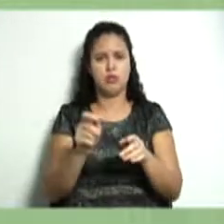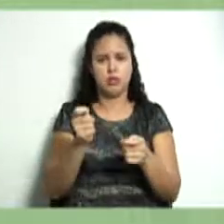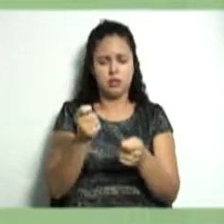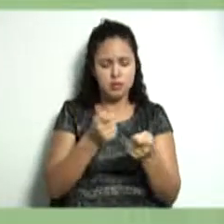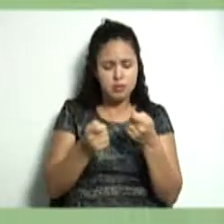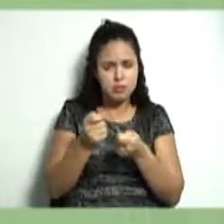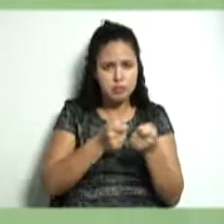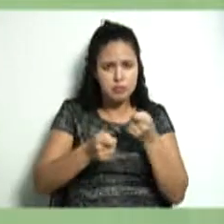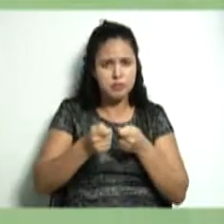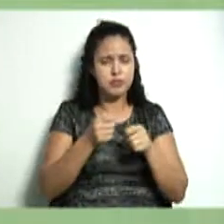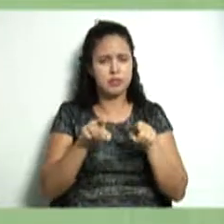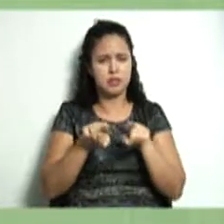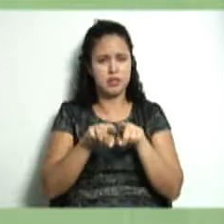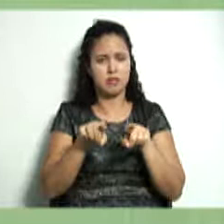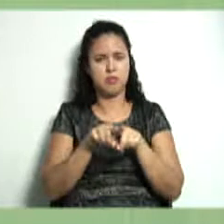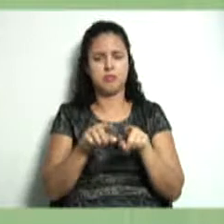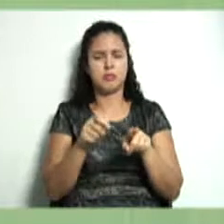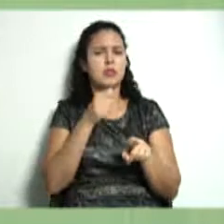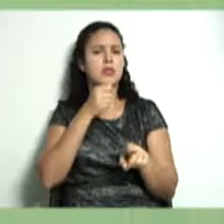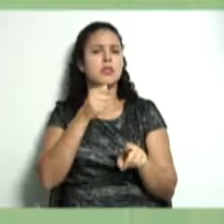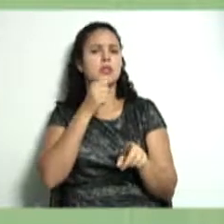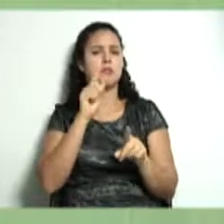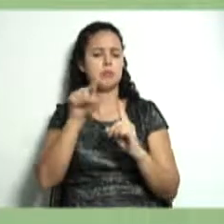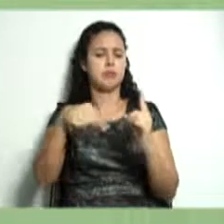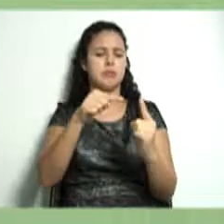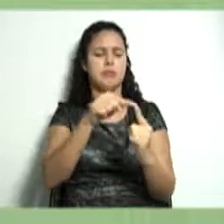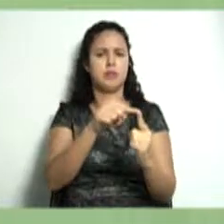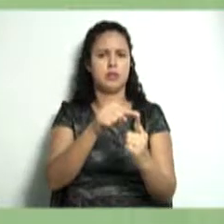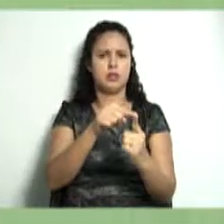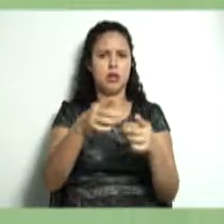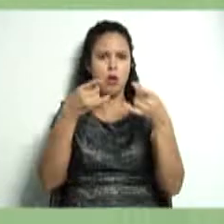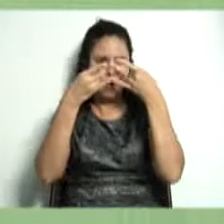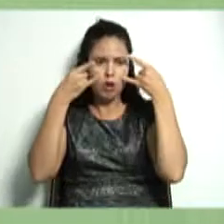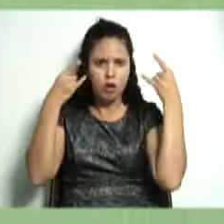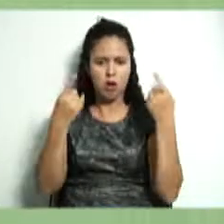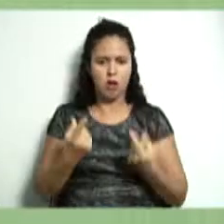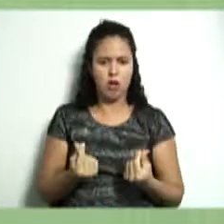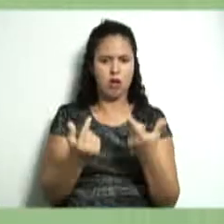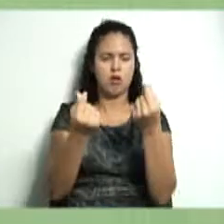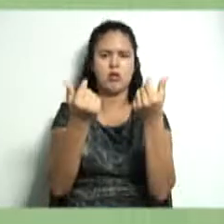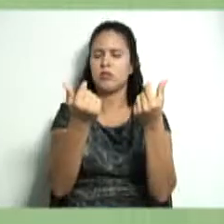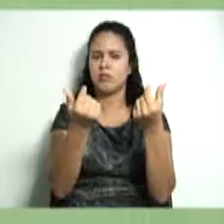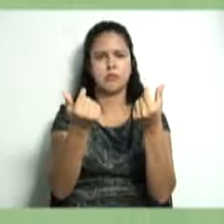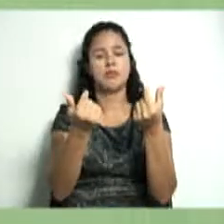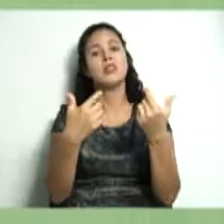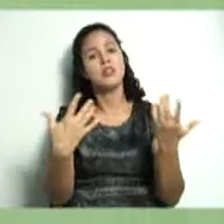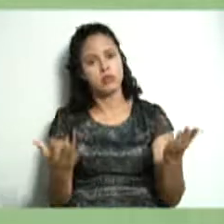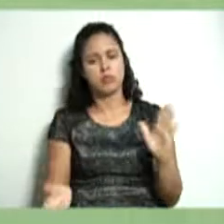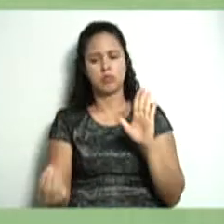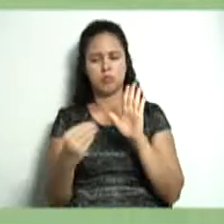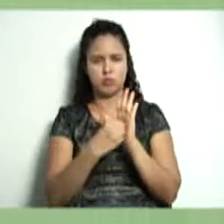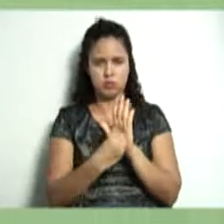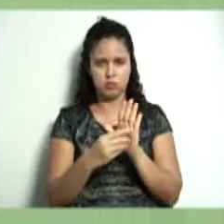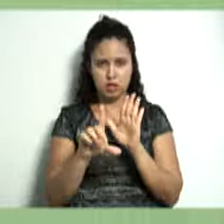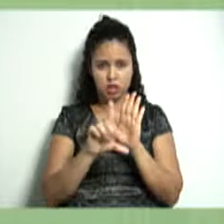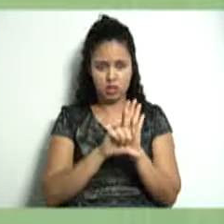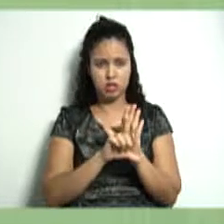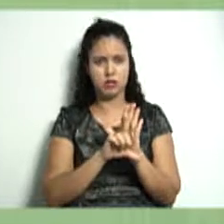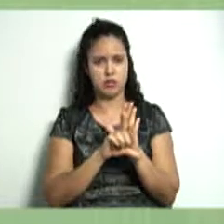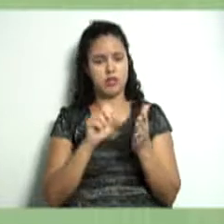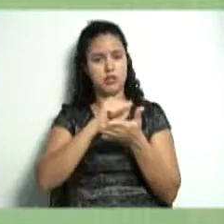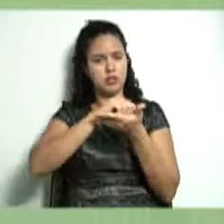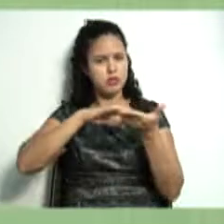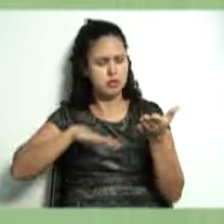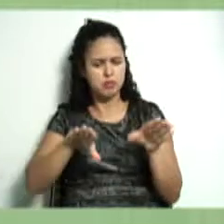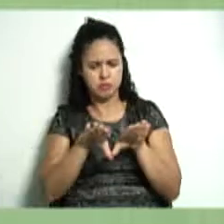econômica e sem objetivos de lucro. Então, vejo, isso está em lei. A atividade deve ser